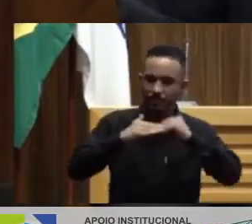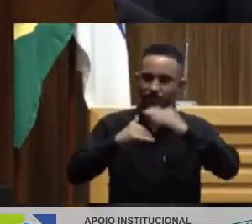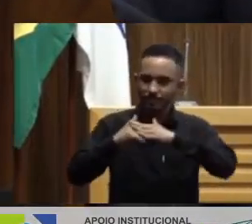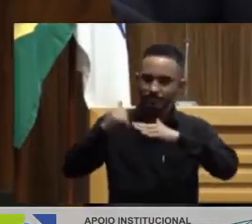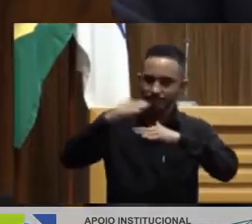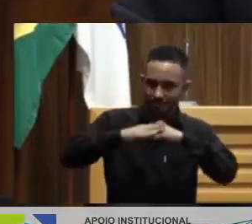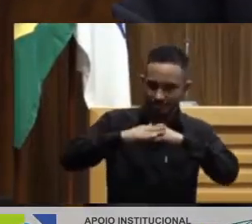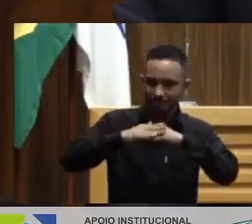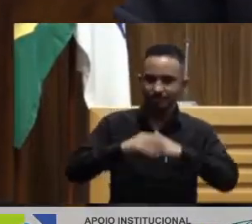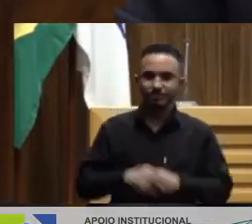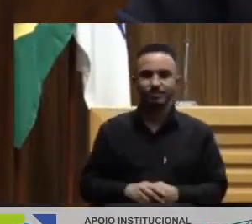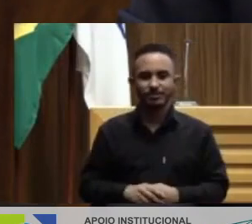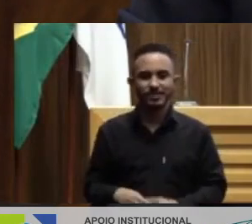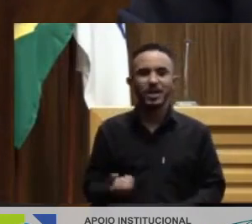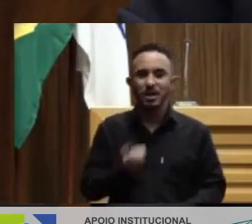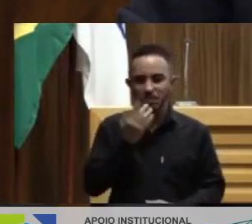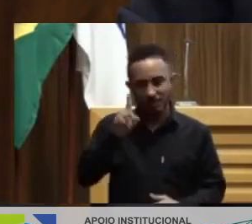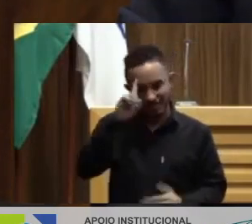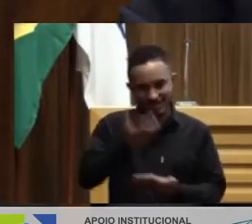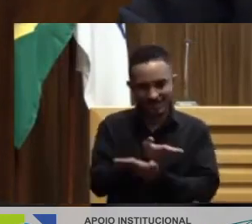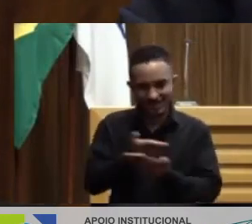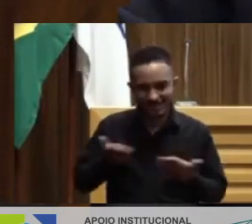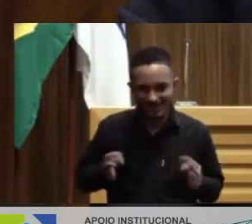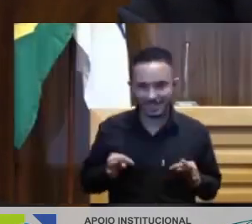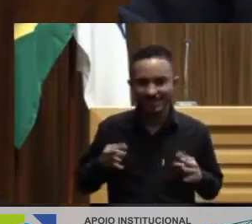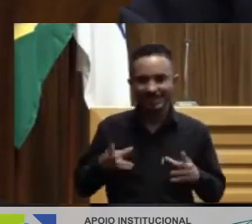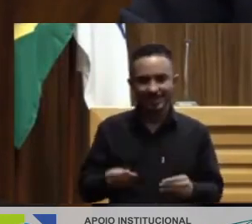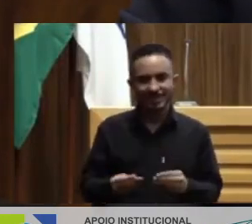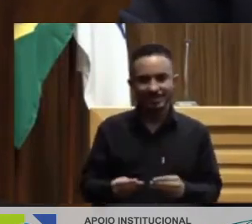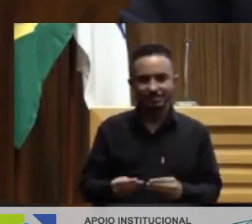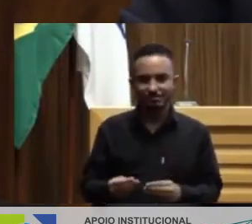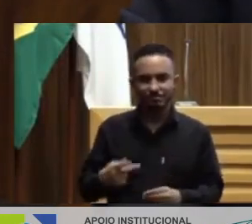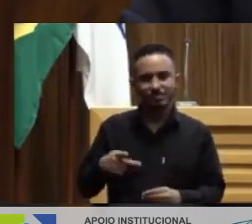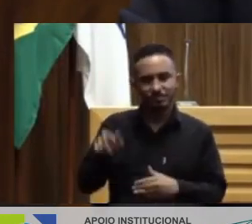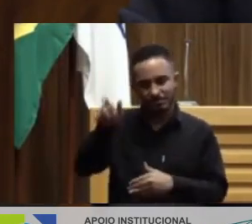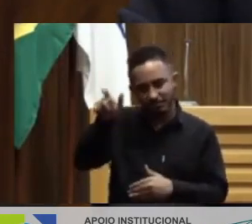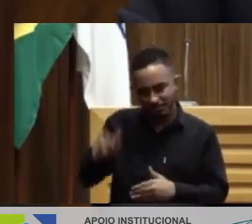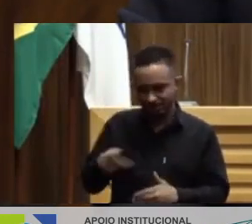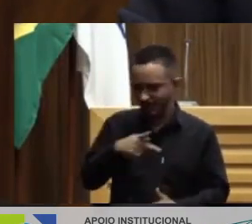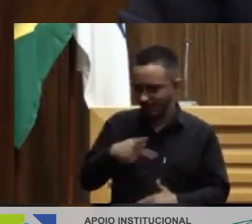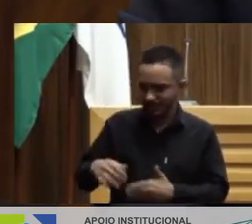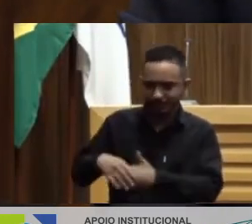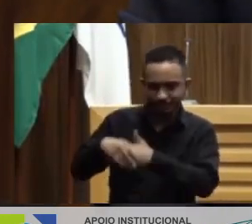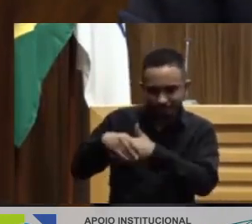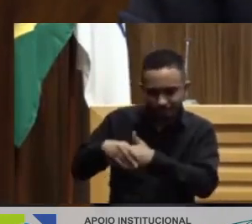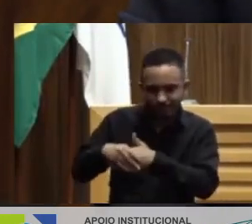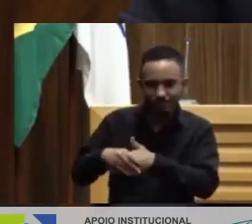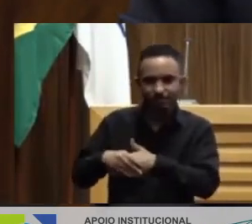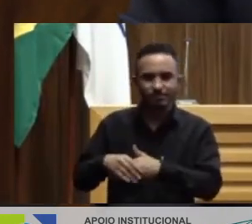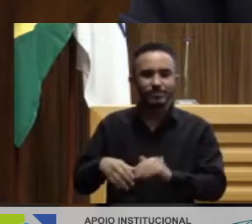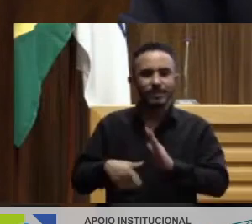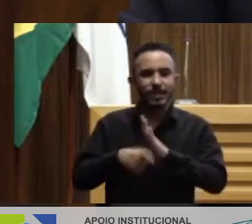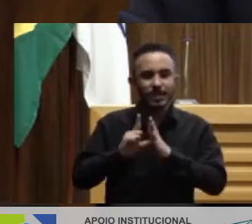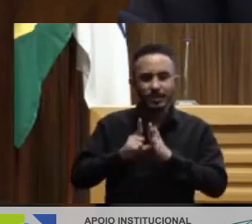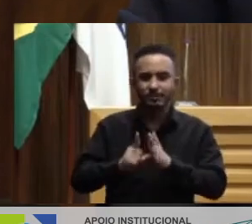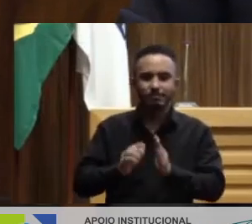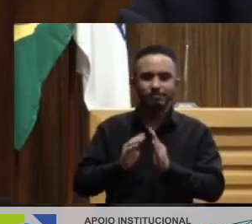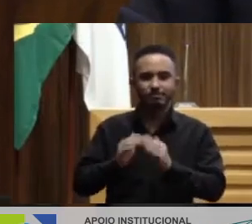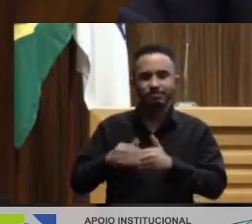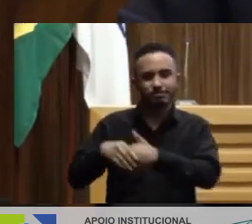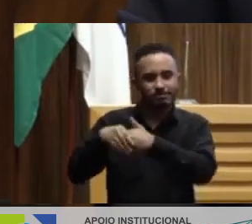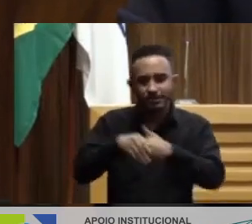Durkheim. Muito bom dia a todos. Presidente, gostaria de pedir licença ao senhor para fazer uma saudação muito especial a